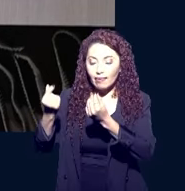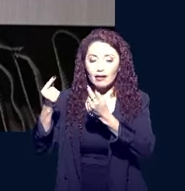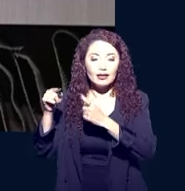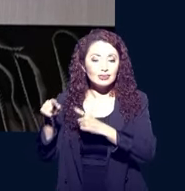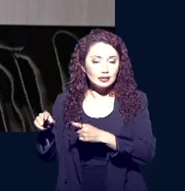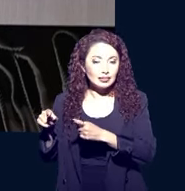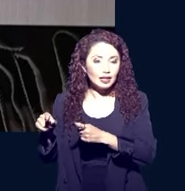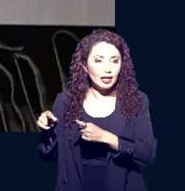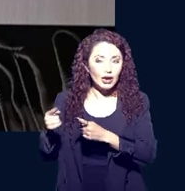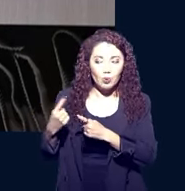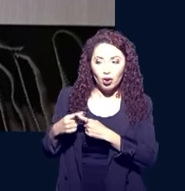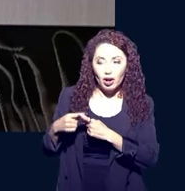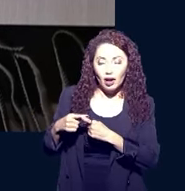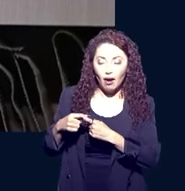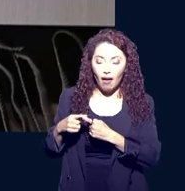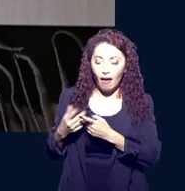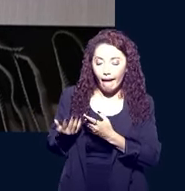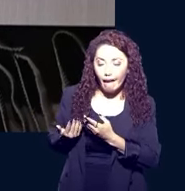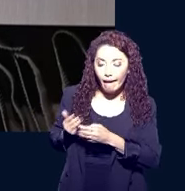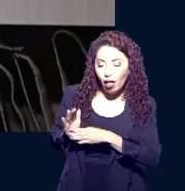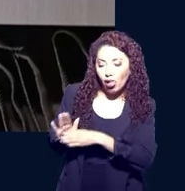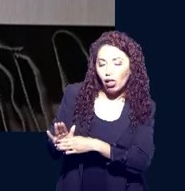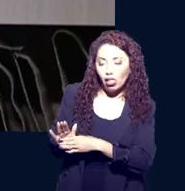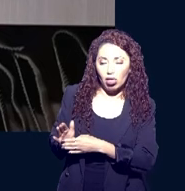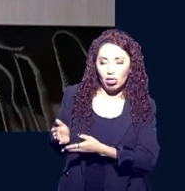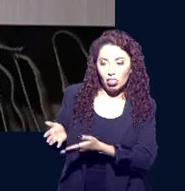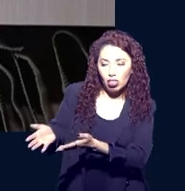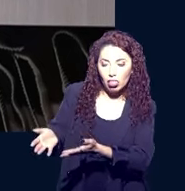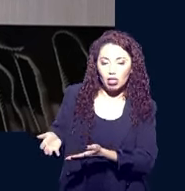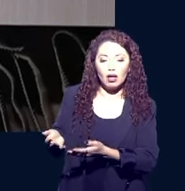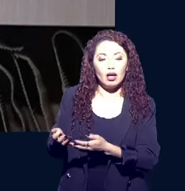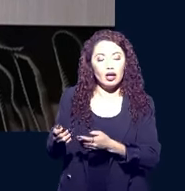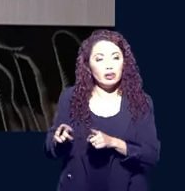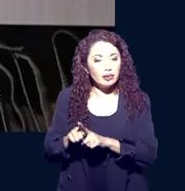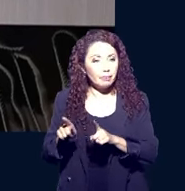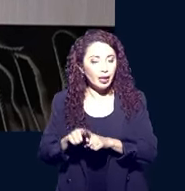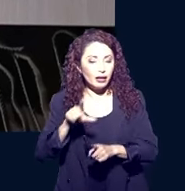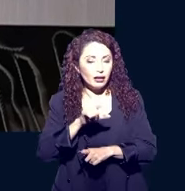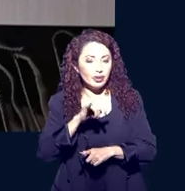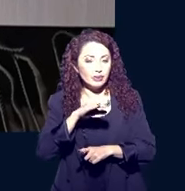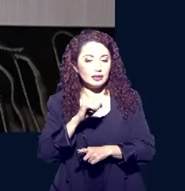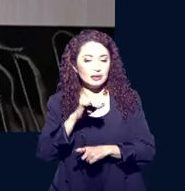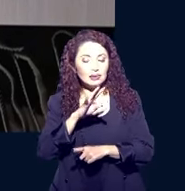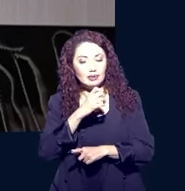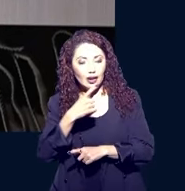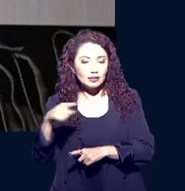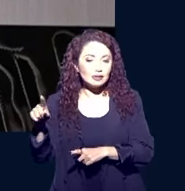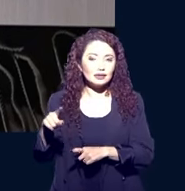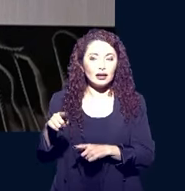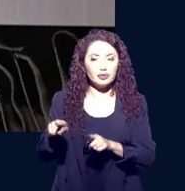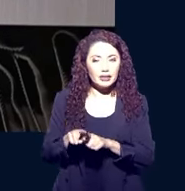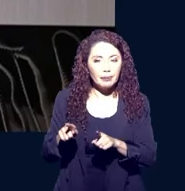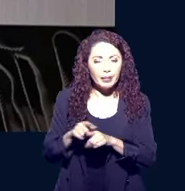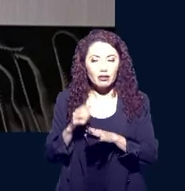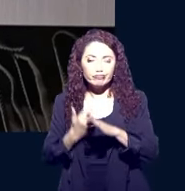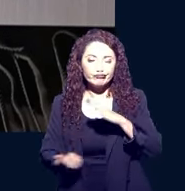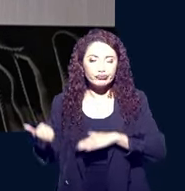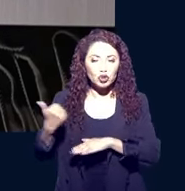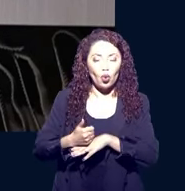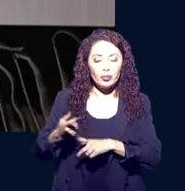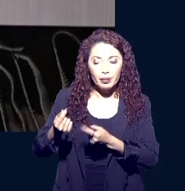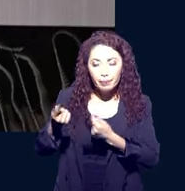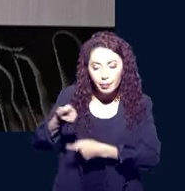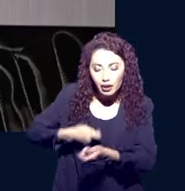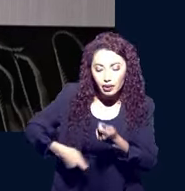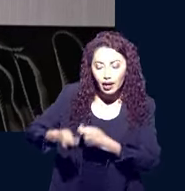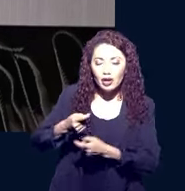concessões com favorecimento licitações frequentemente viciadas golpes do mercado financeiro mas hoje em dia